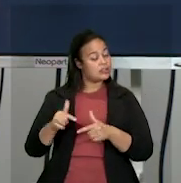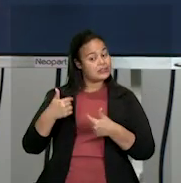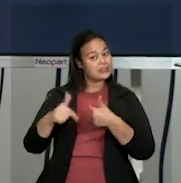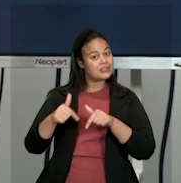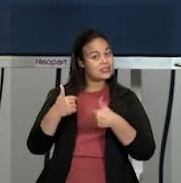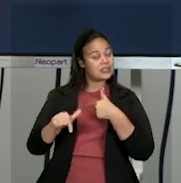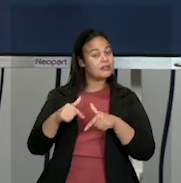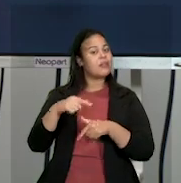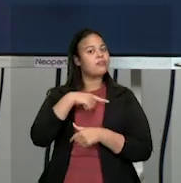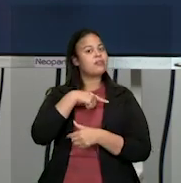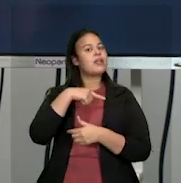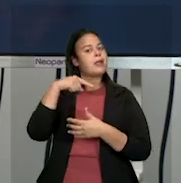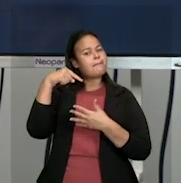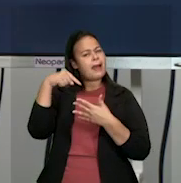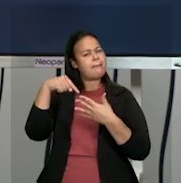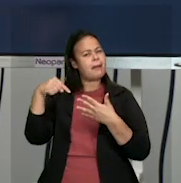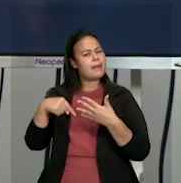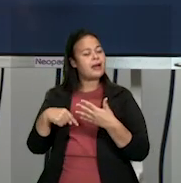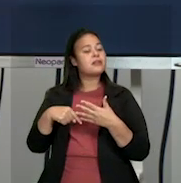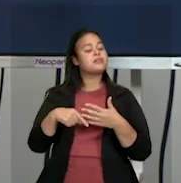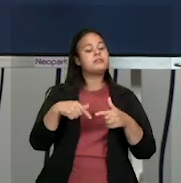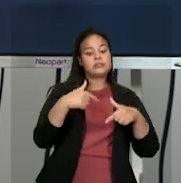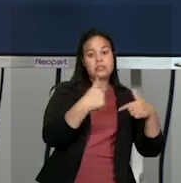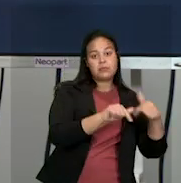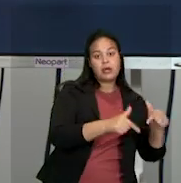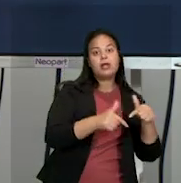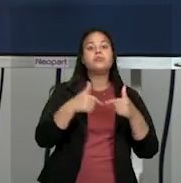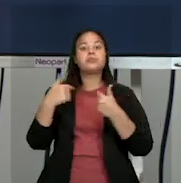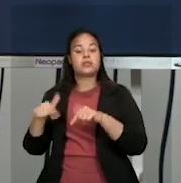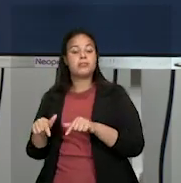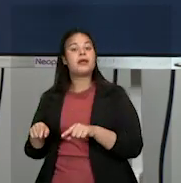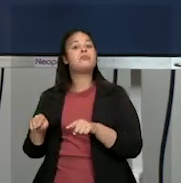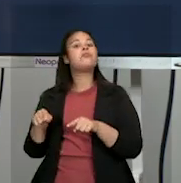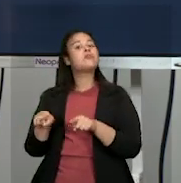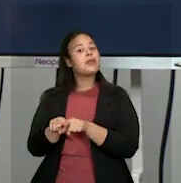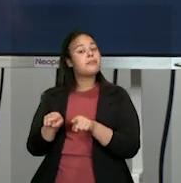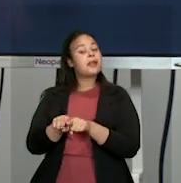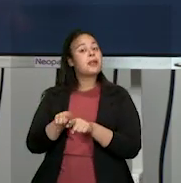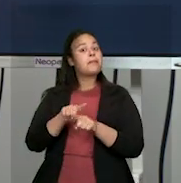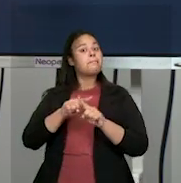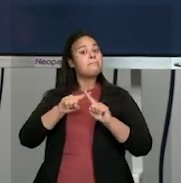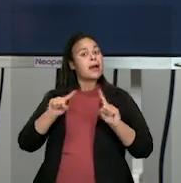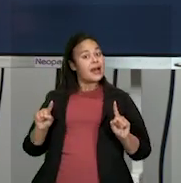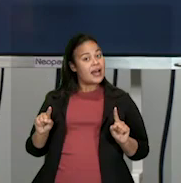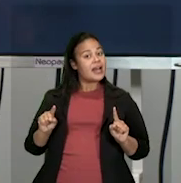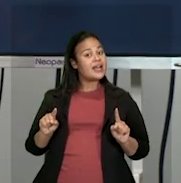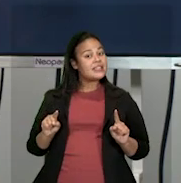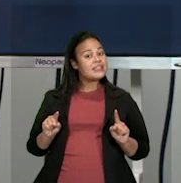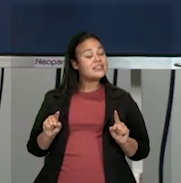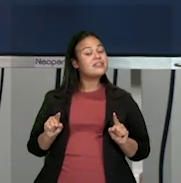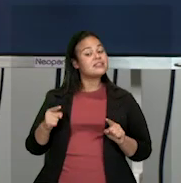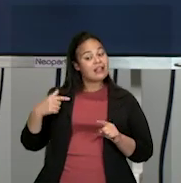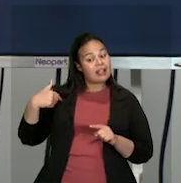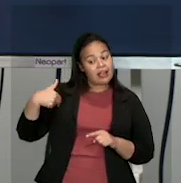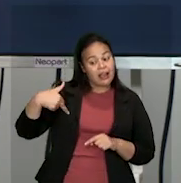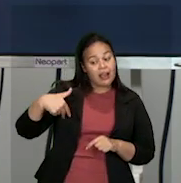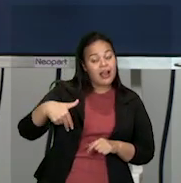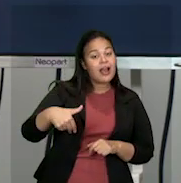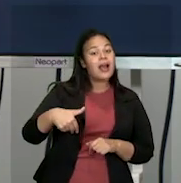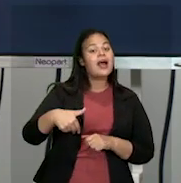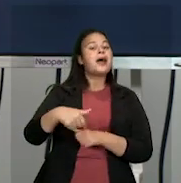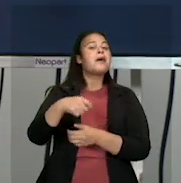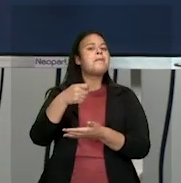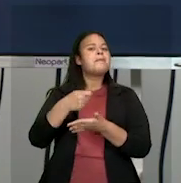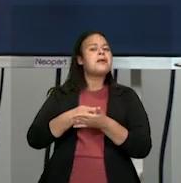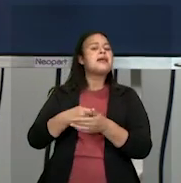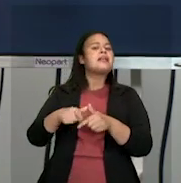Trabalho, existe muito trabalho no campo e na cidade. Mas serviços, a gente está falando de prestação de serviços.